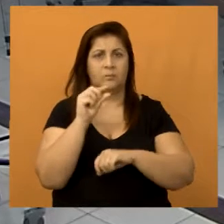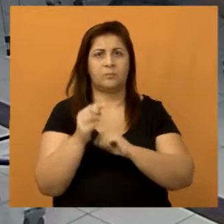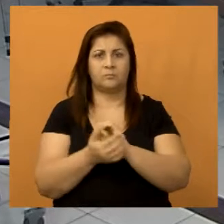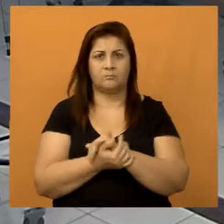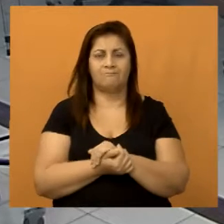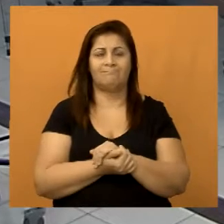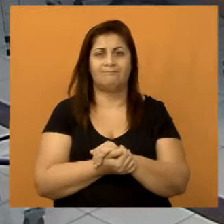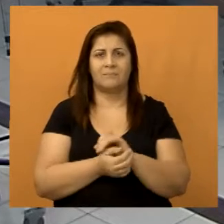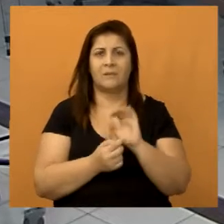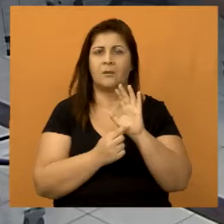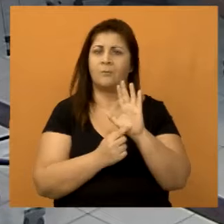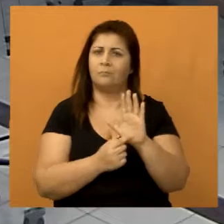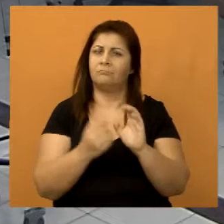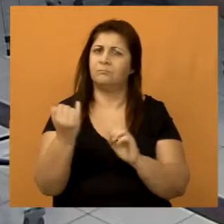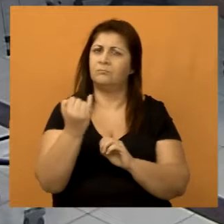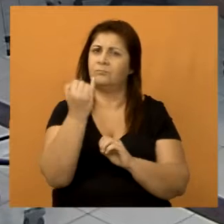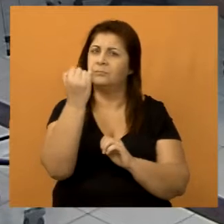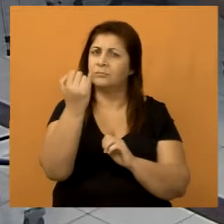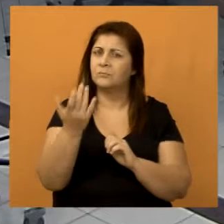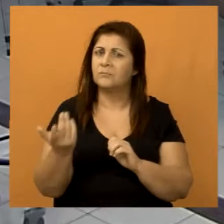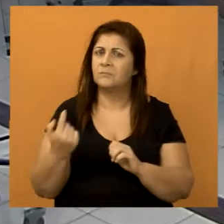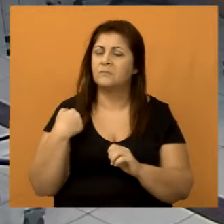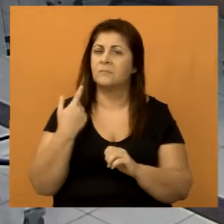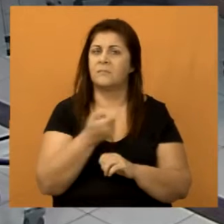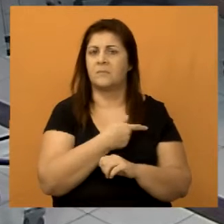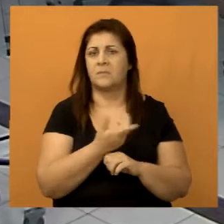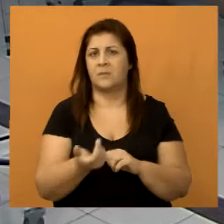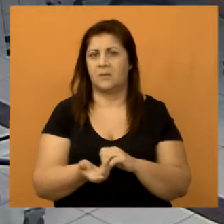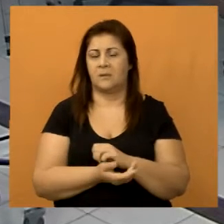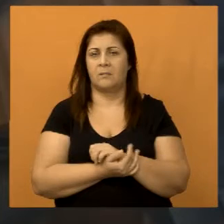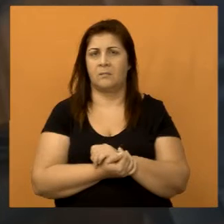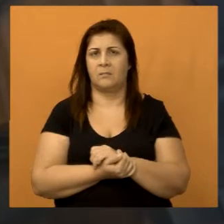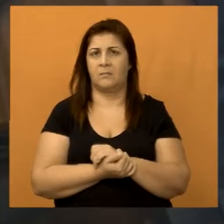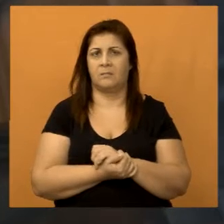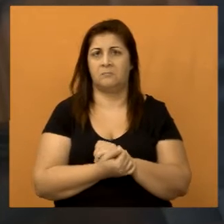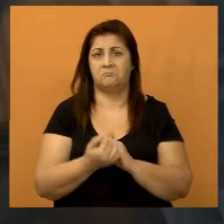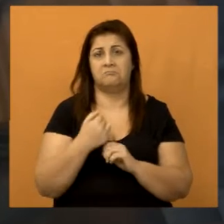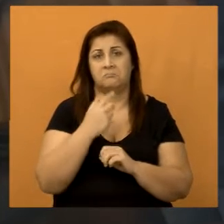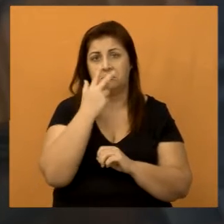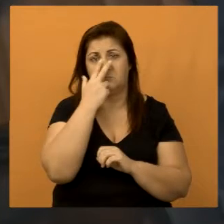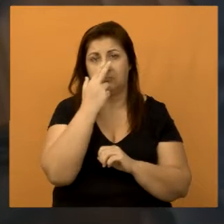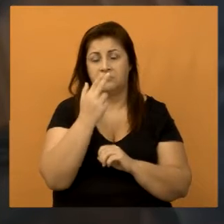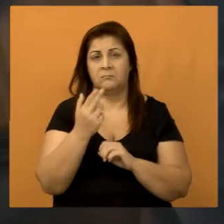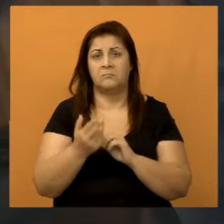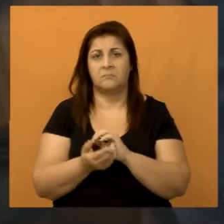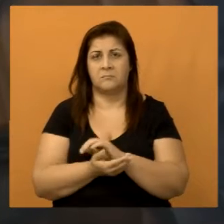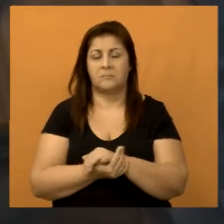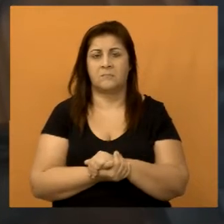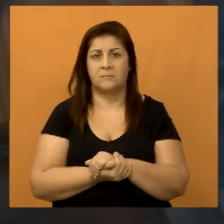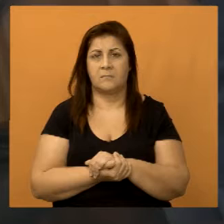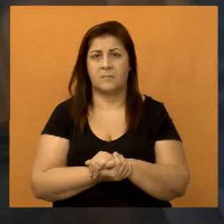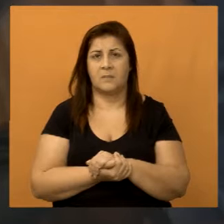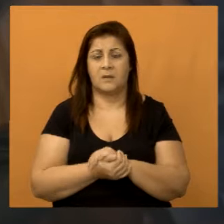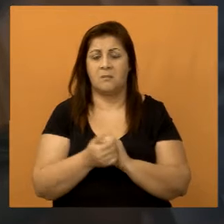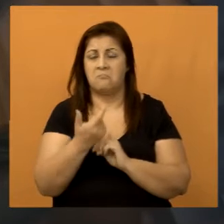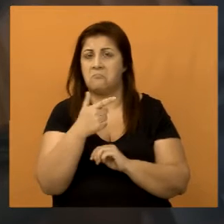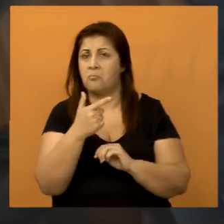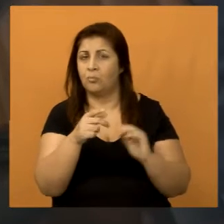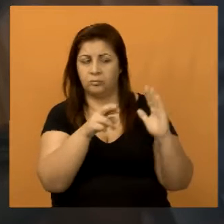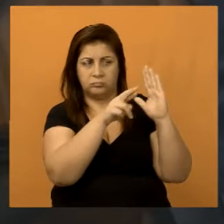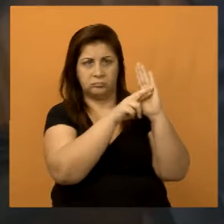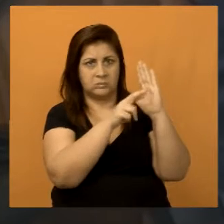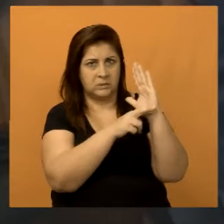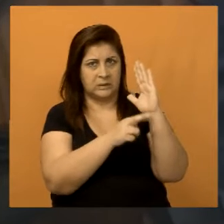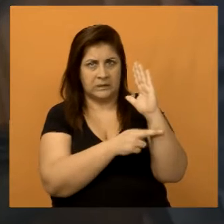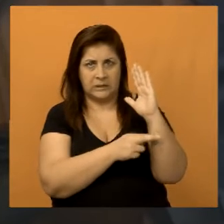uma apresentação tão importante para nós. Eu acho que, como nós não temos no regimento